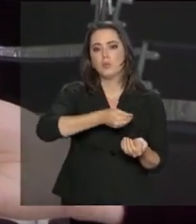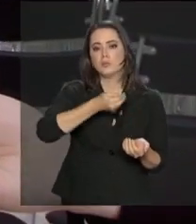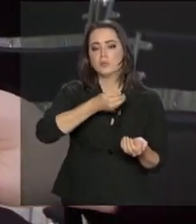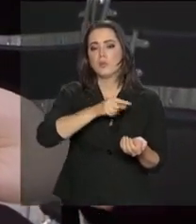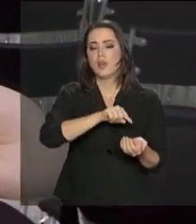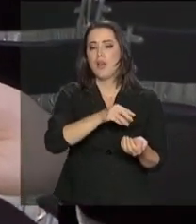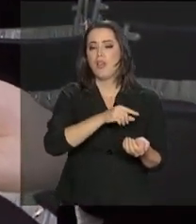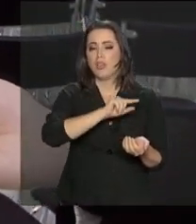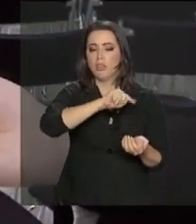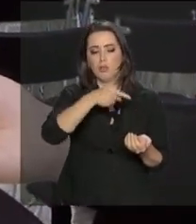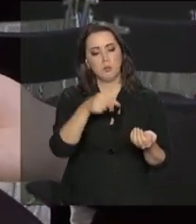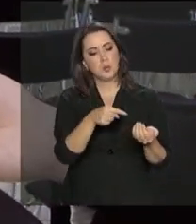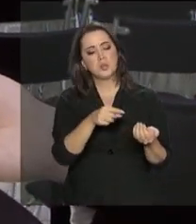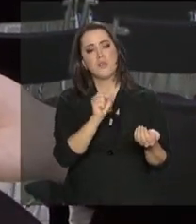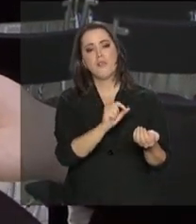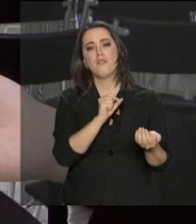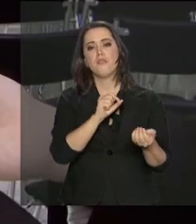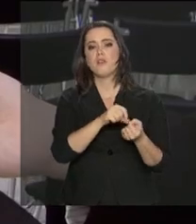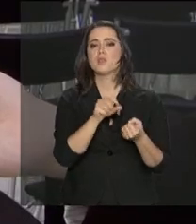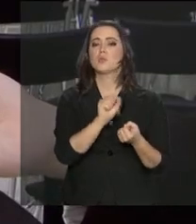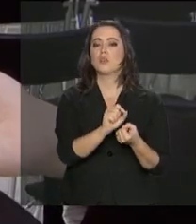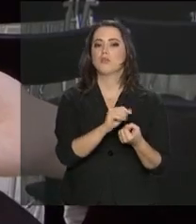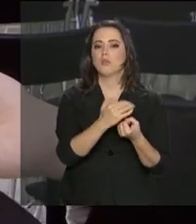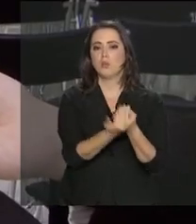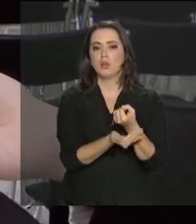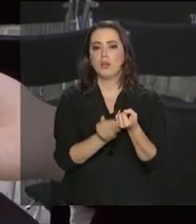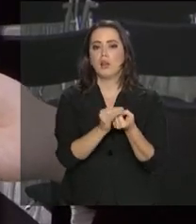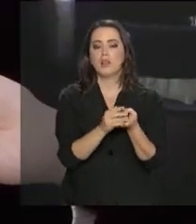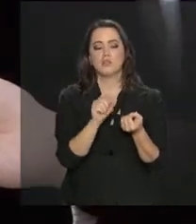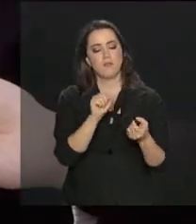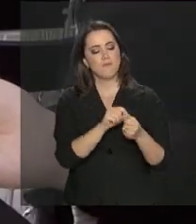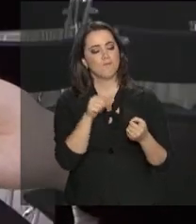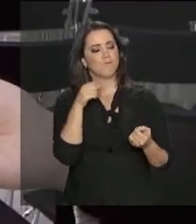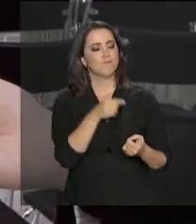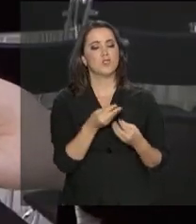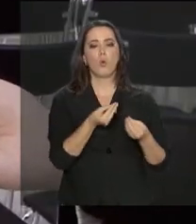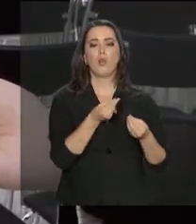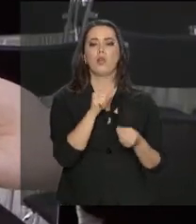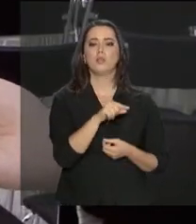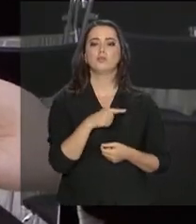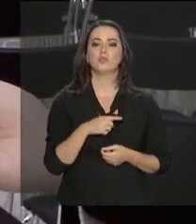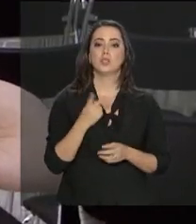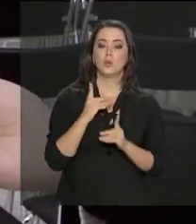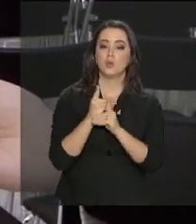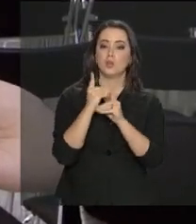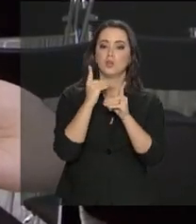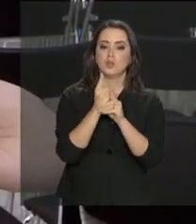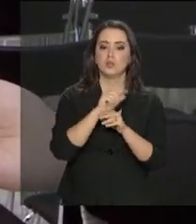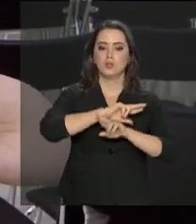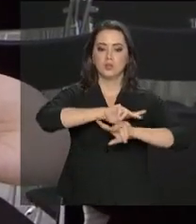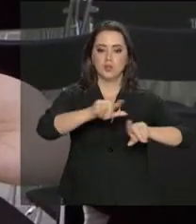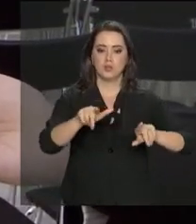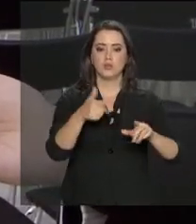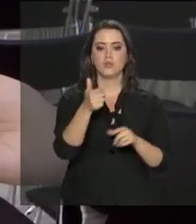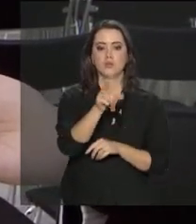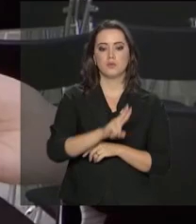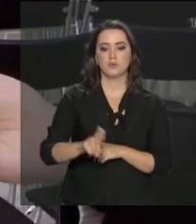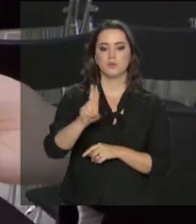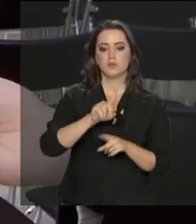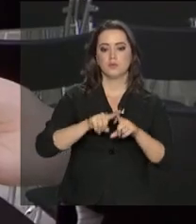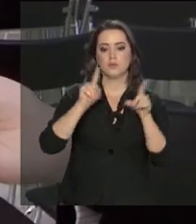partir da casca, eu fiquei muito instigada para descobrir o que, se podia fazer com ela. Eu encontrei algumas outras